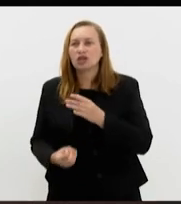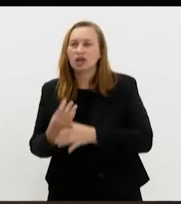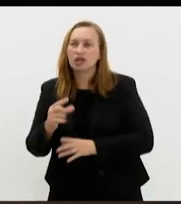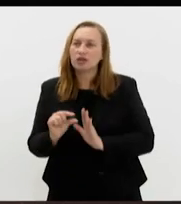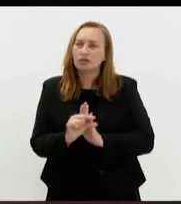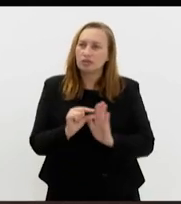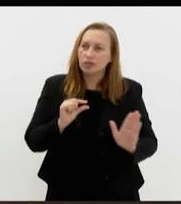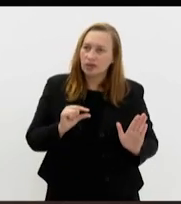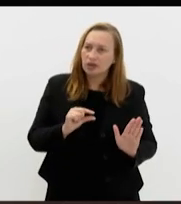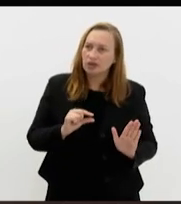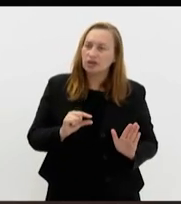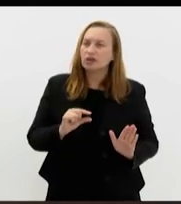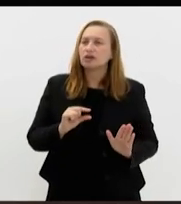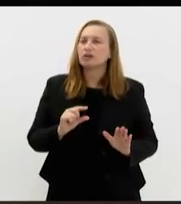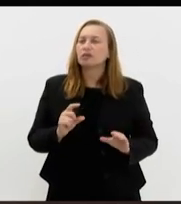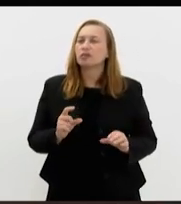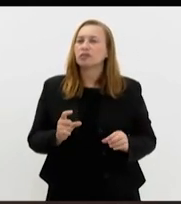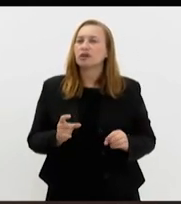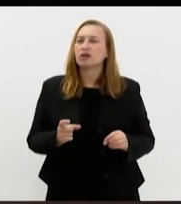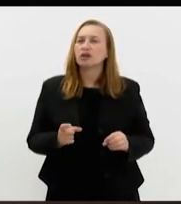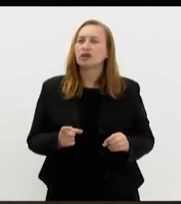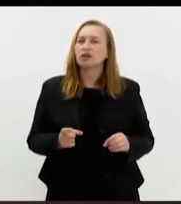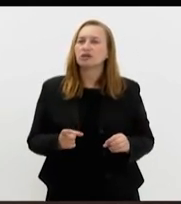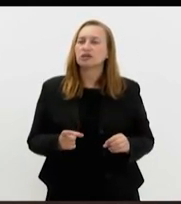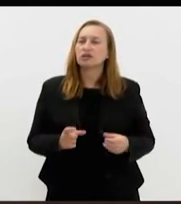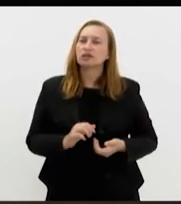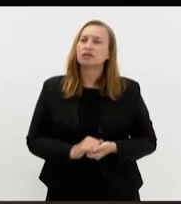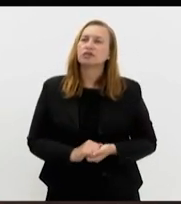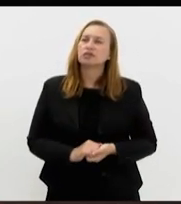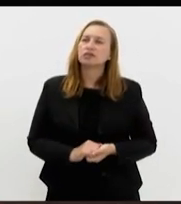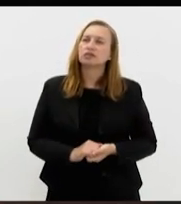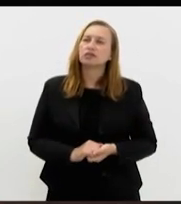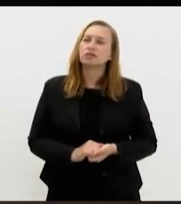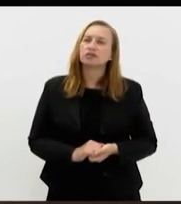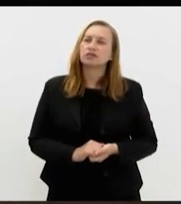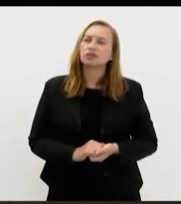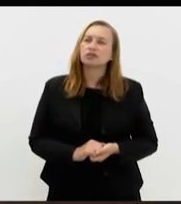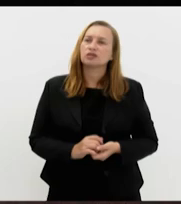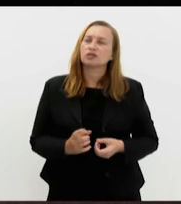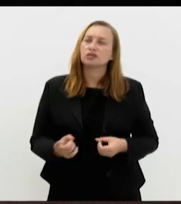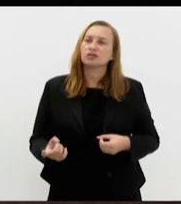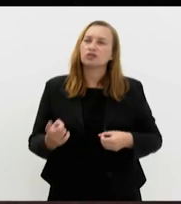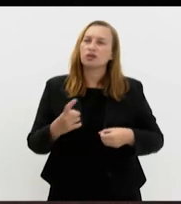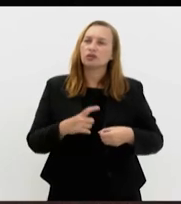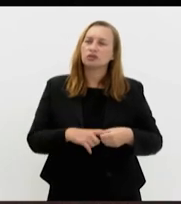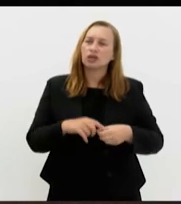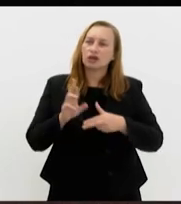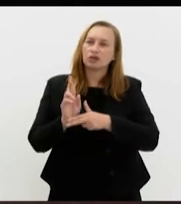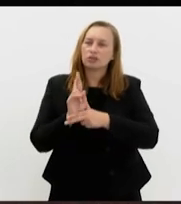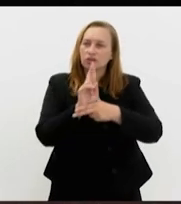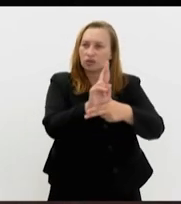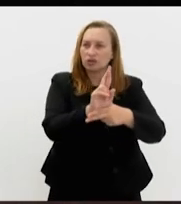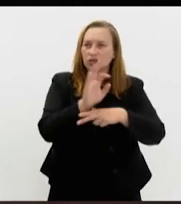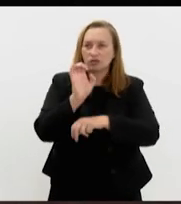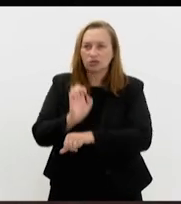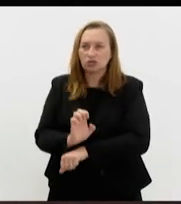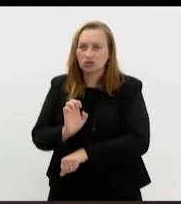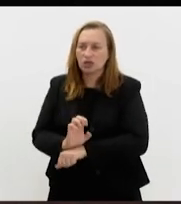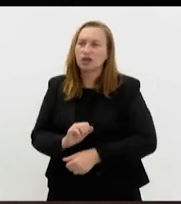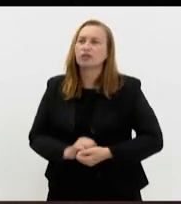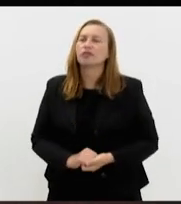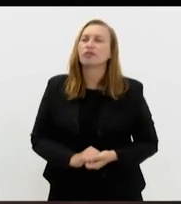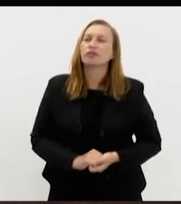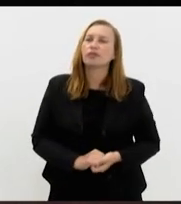só para resgatar a presença da Procuradoria do Estado, para resgatar